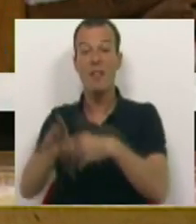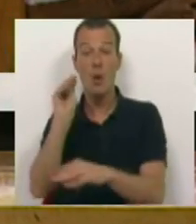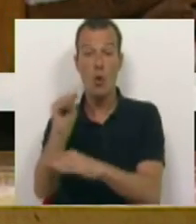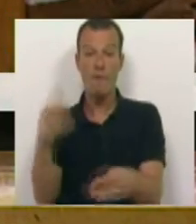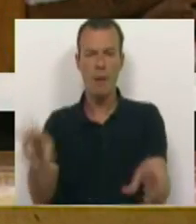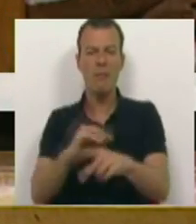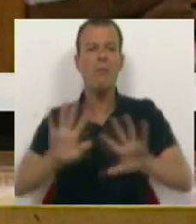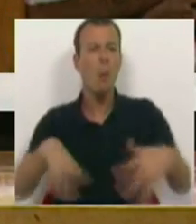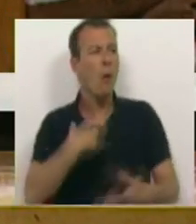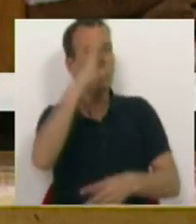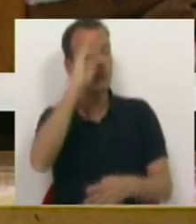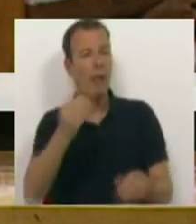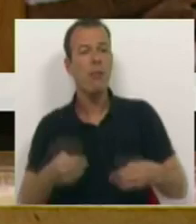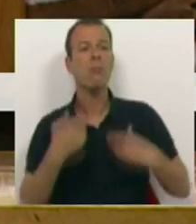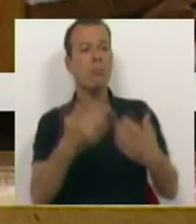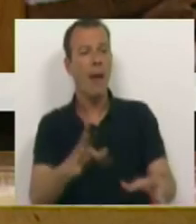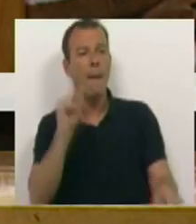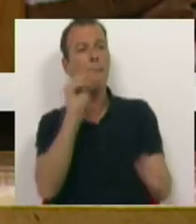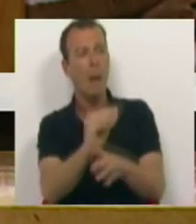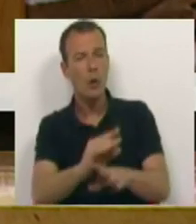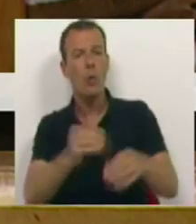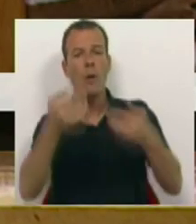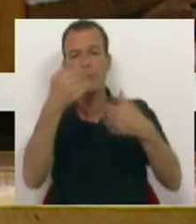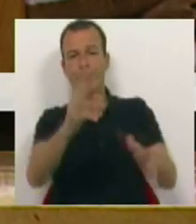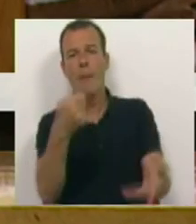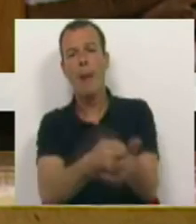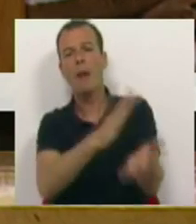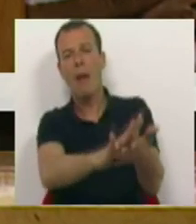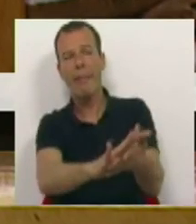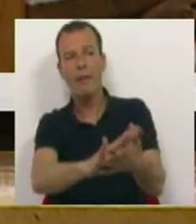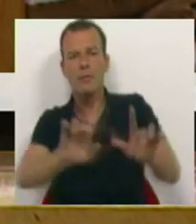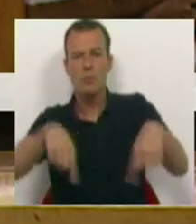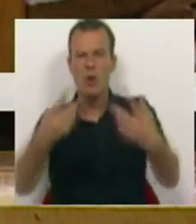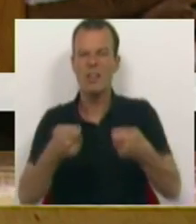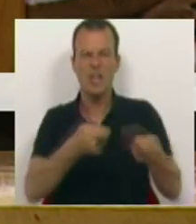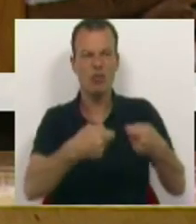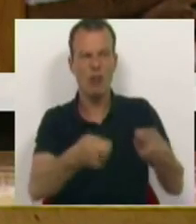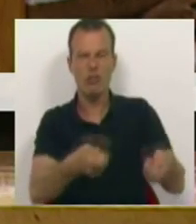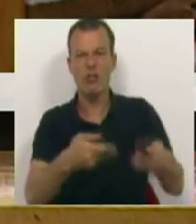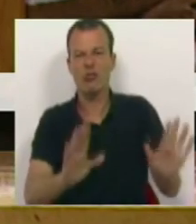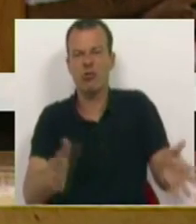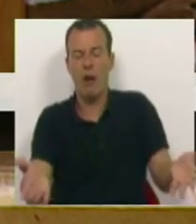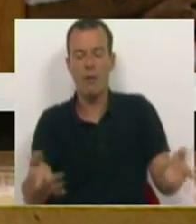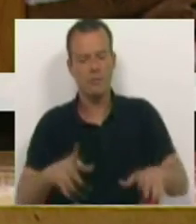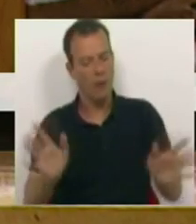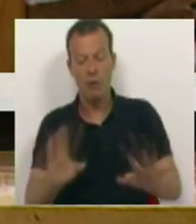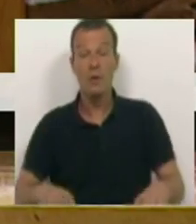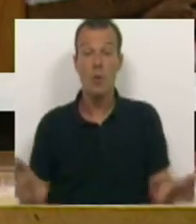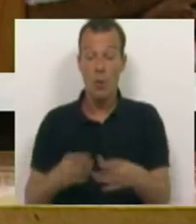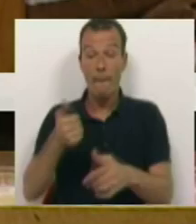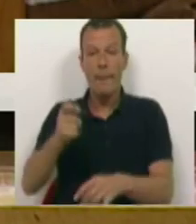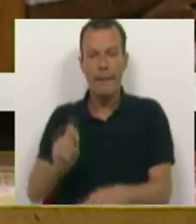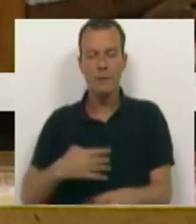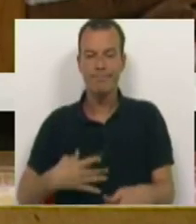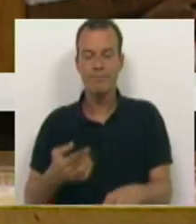entregar de borla um banco onde já enterrou tanto dinheiro? Ao contrário do Governo, o Bloco de Esquerda não esconde os custos da sua